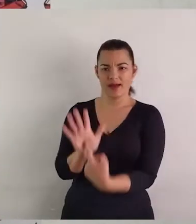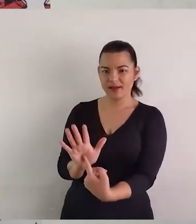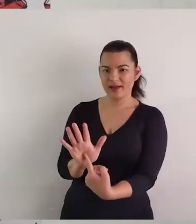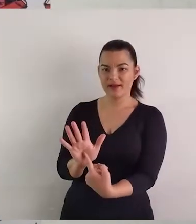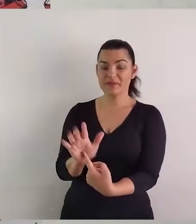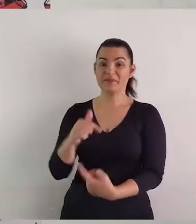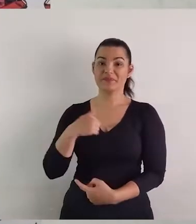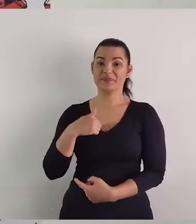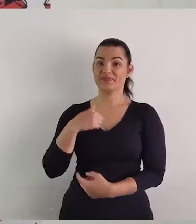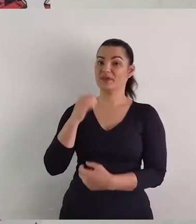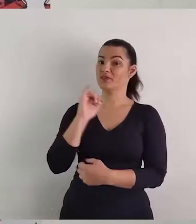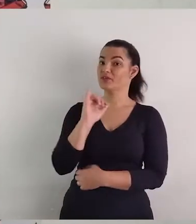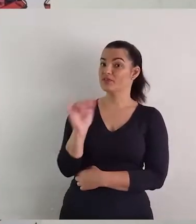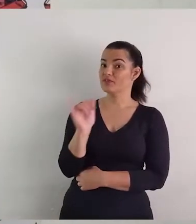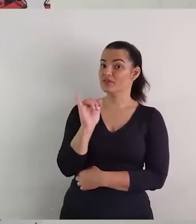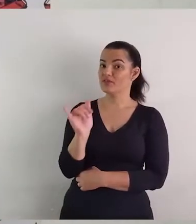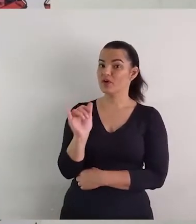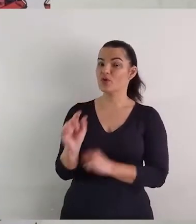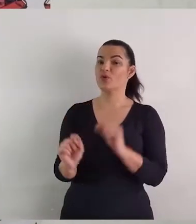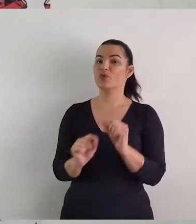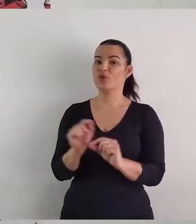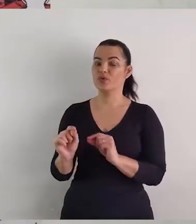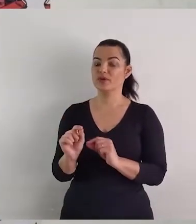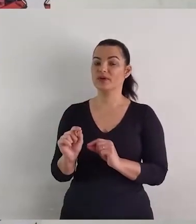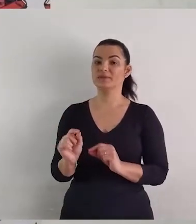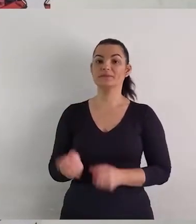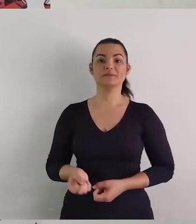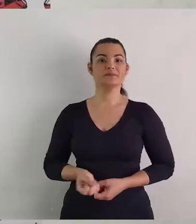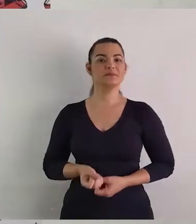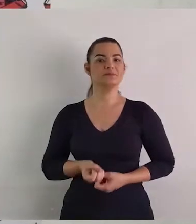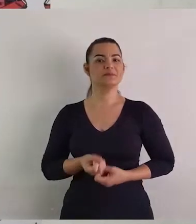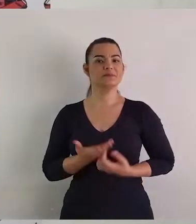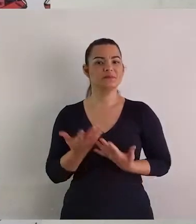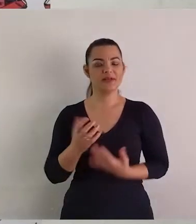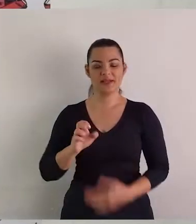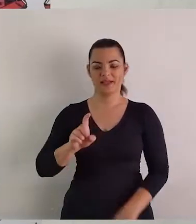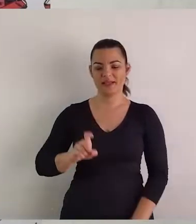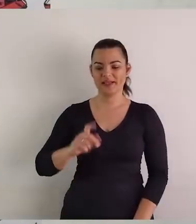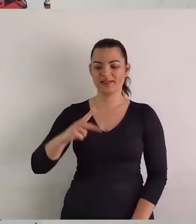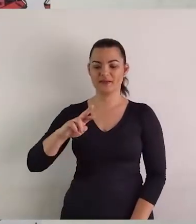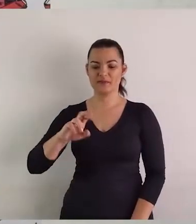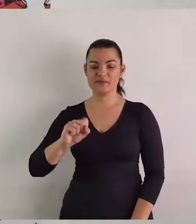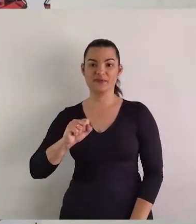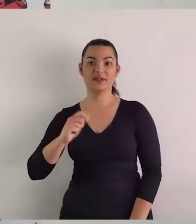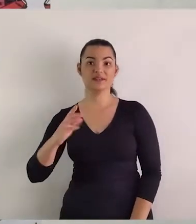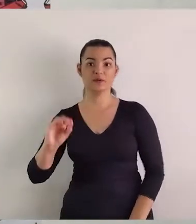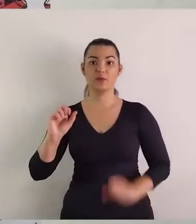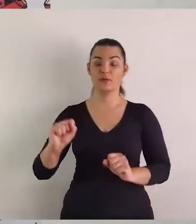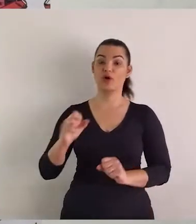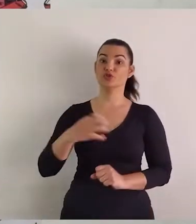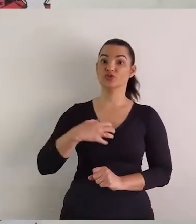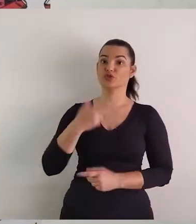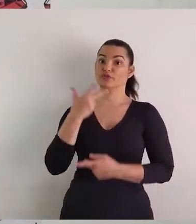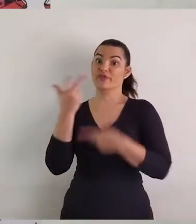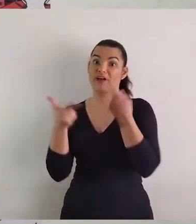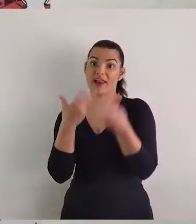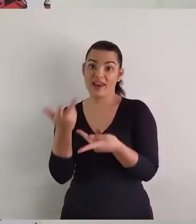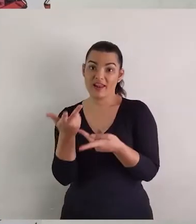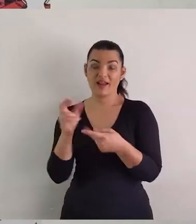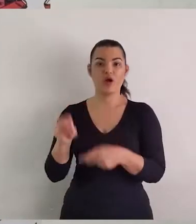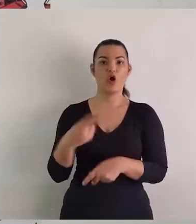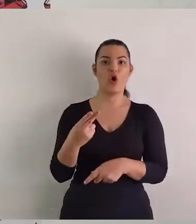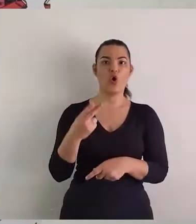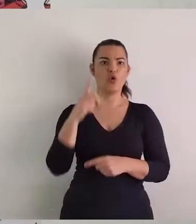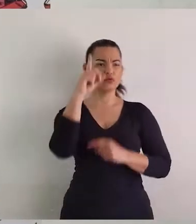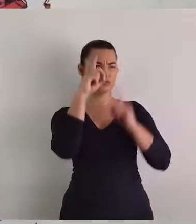Pro falou que expressão poderia ser um jeito de falar. Expressão podia ser